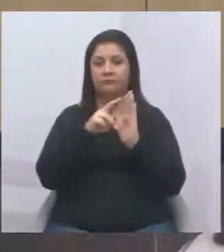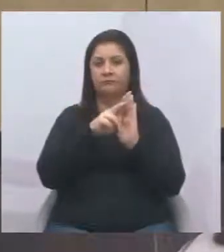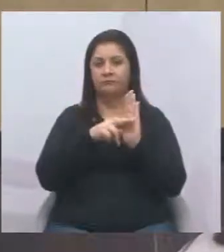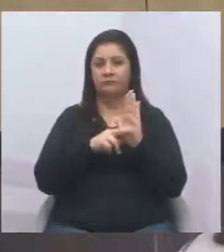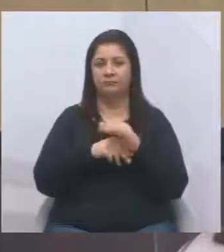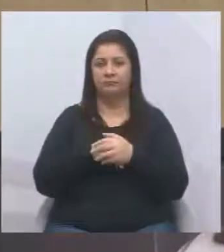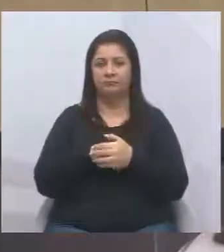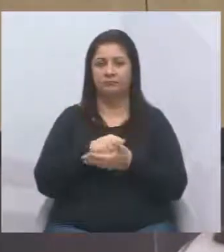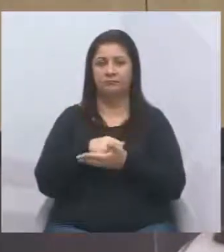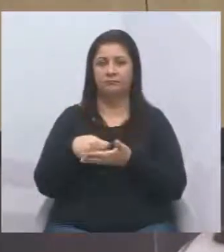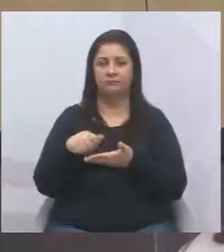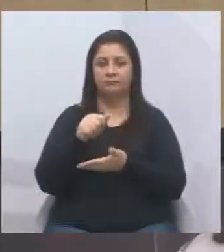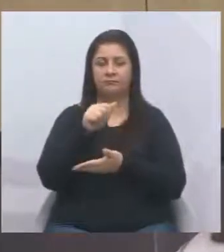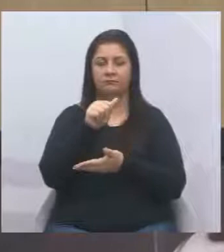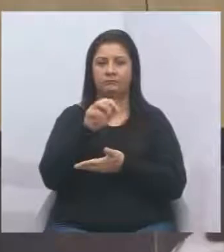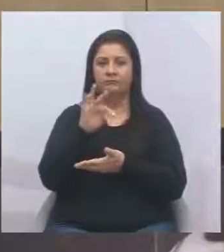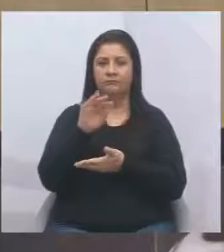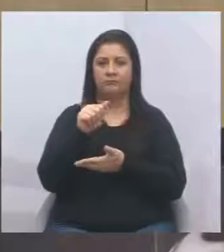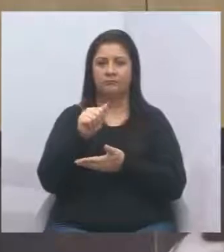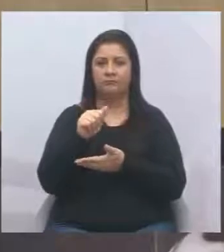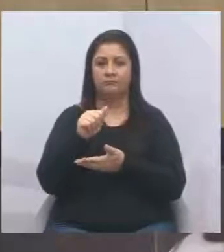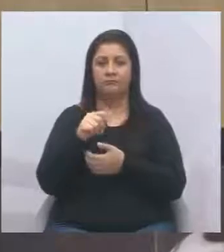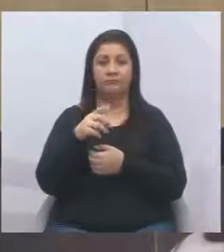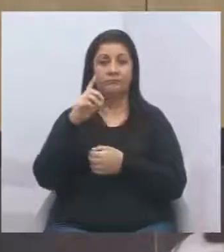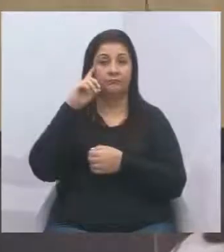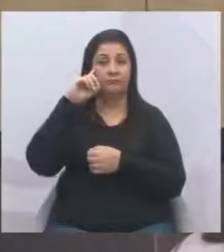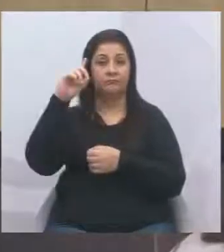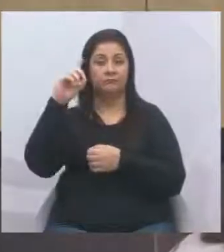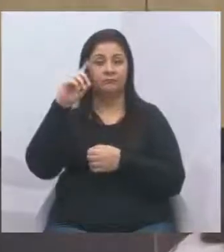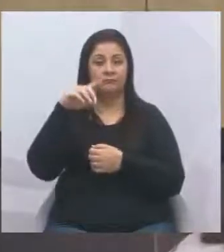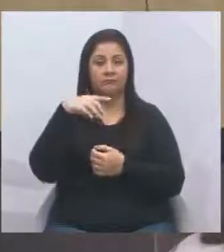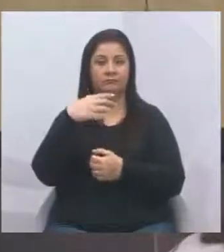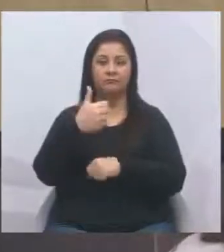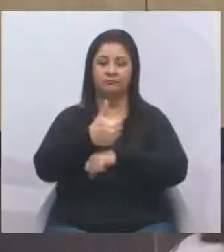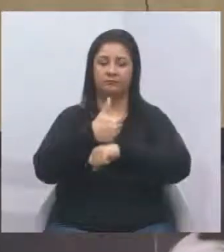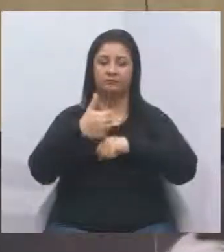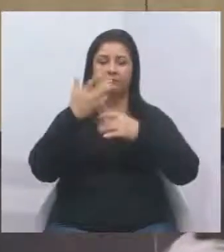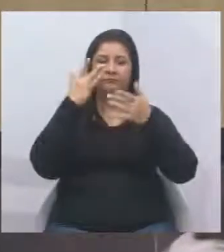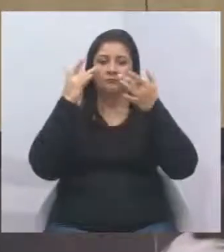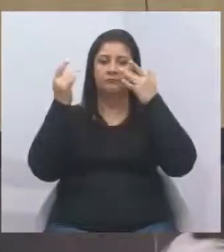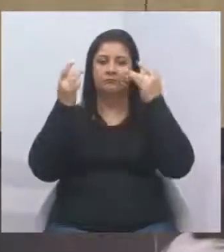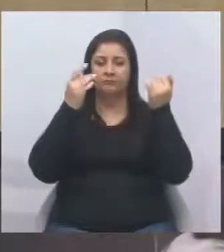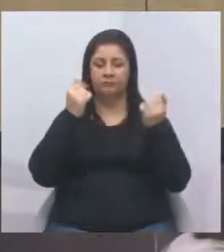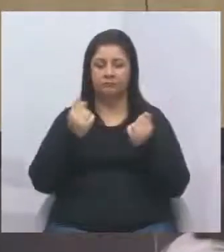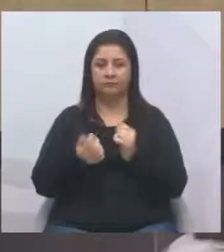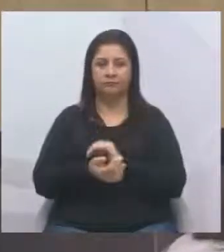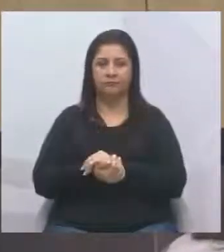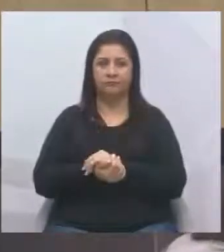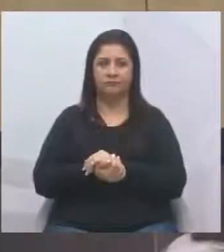dessa sessão, registro de transcurso do Dia do Artista do Teatro, 19 de agosto.